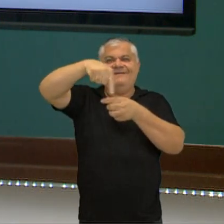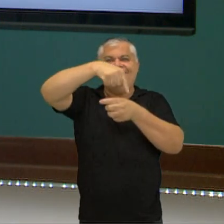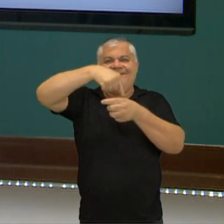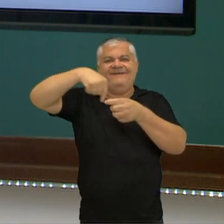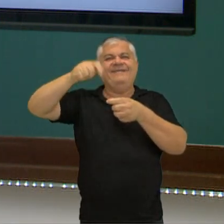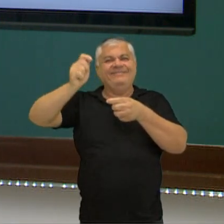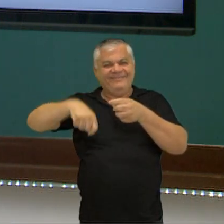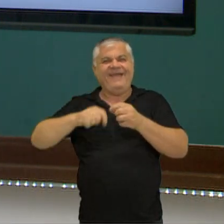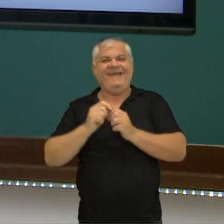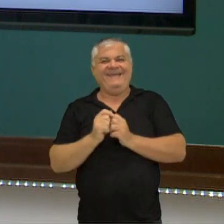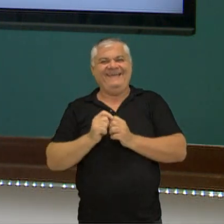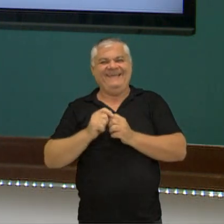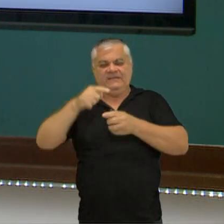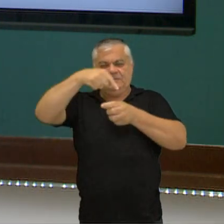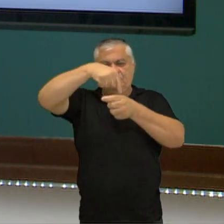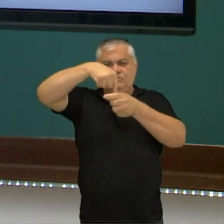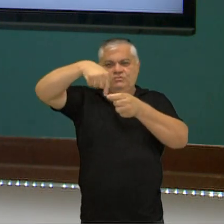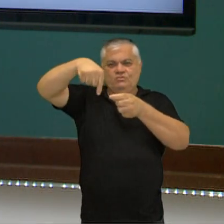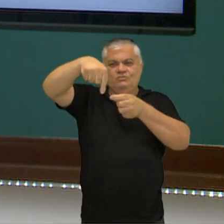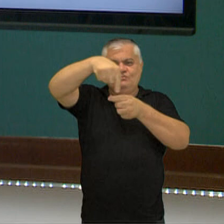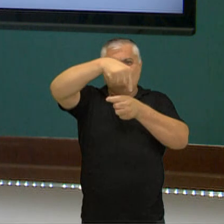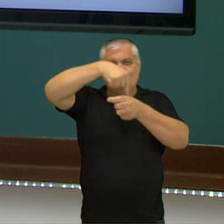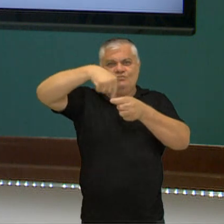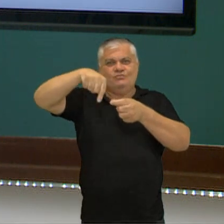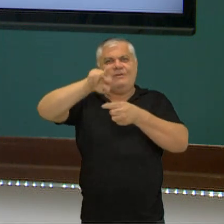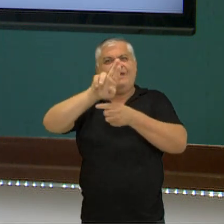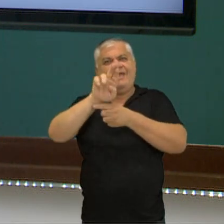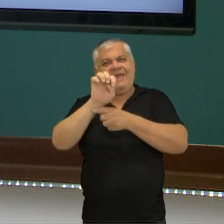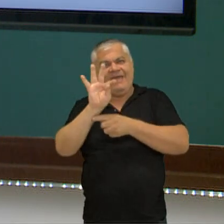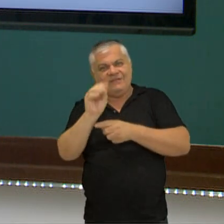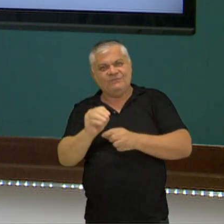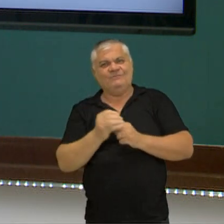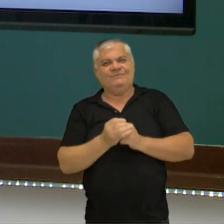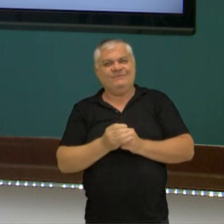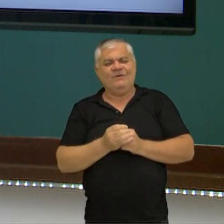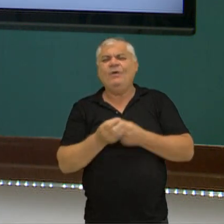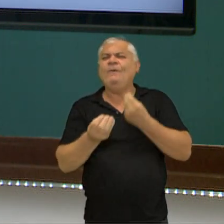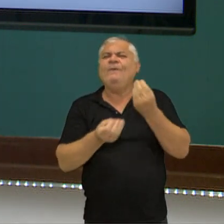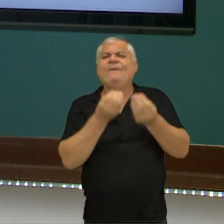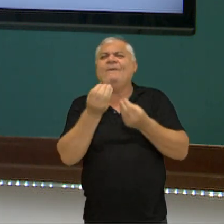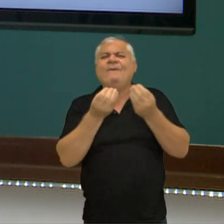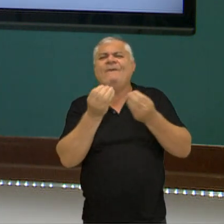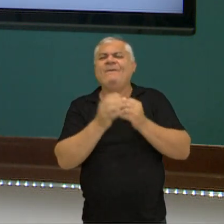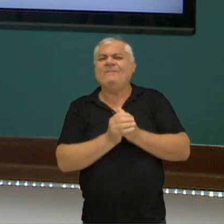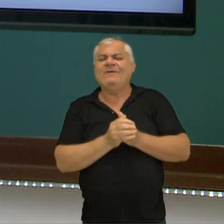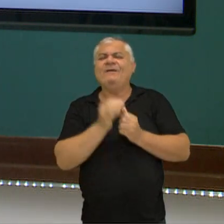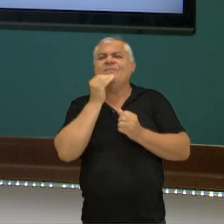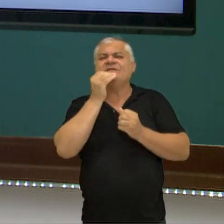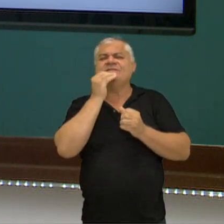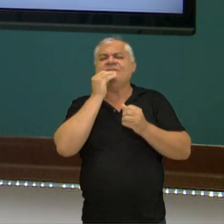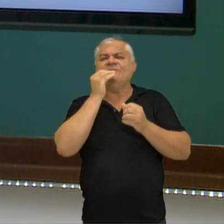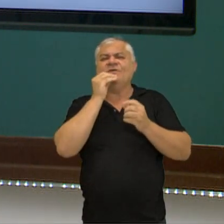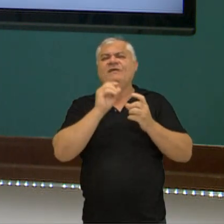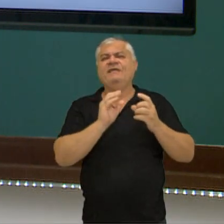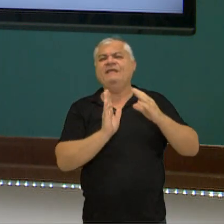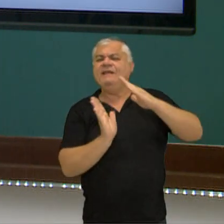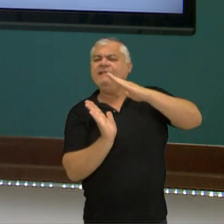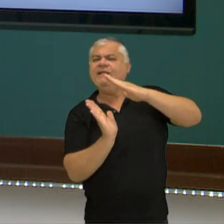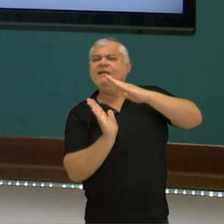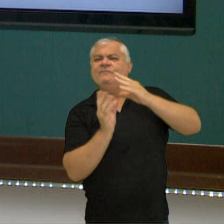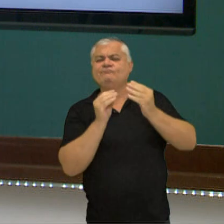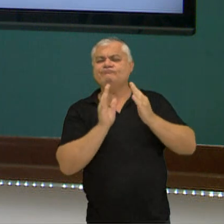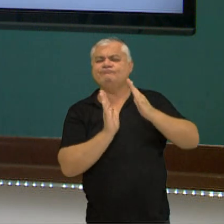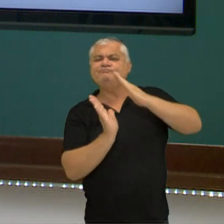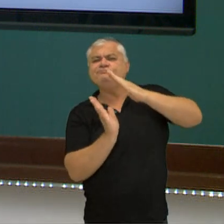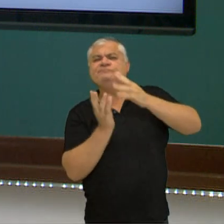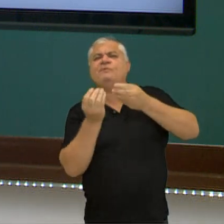exatamente o nosso cilindro reto. Pense um pouquinho como é que ficaria o cilindro inclinado para fazer. Como que a